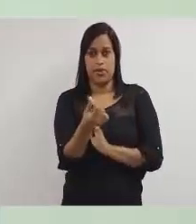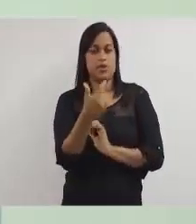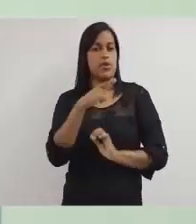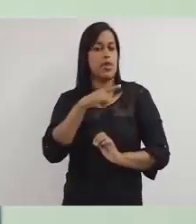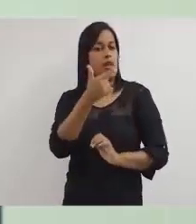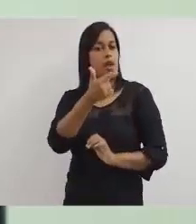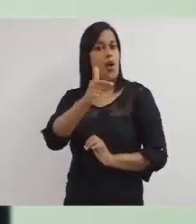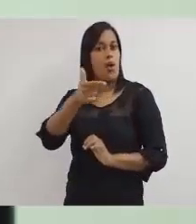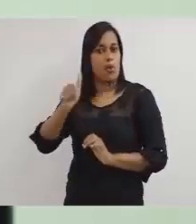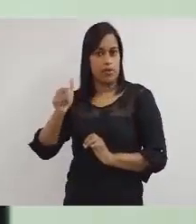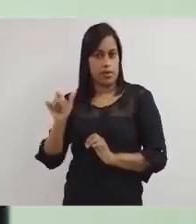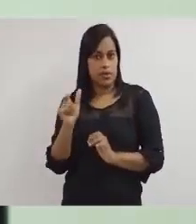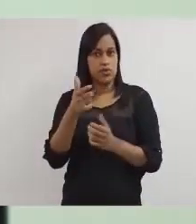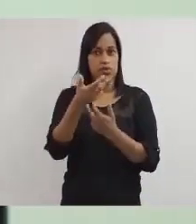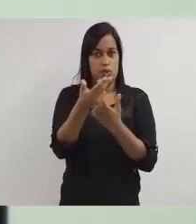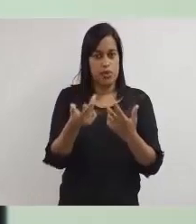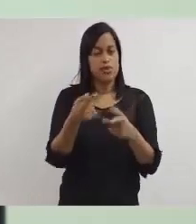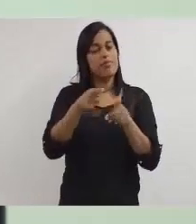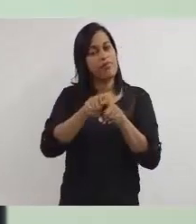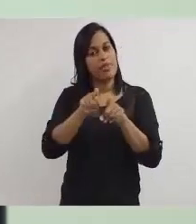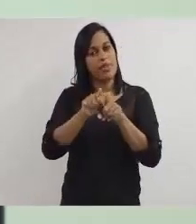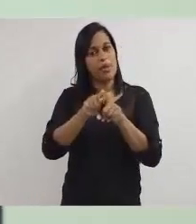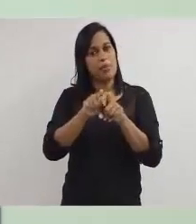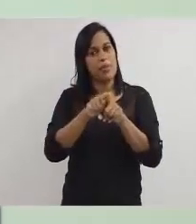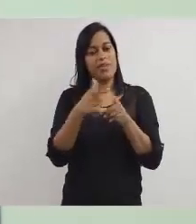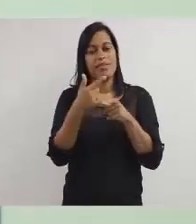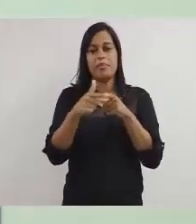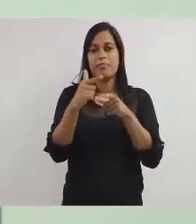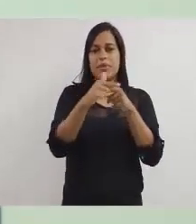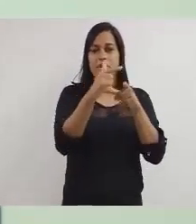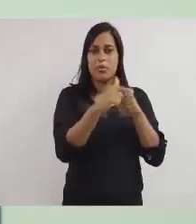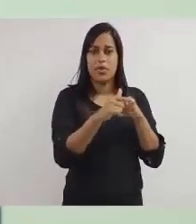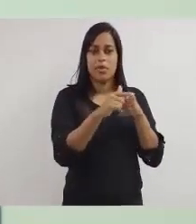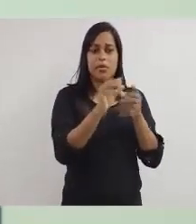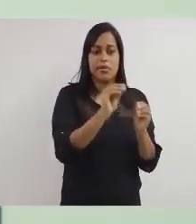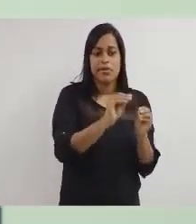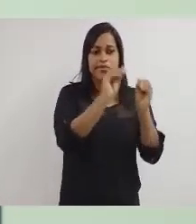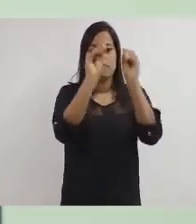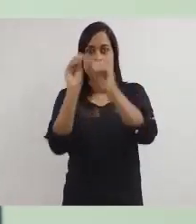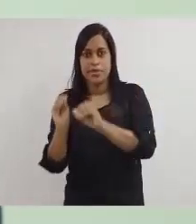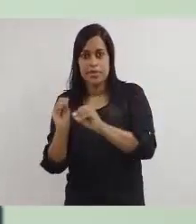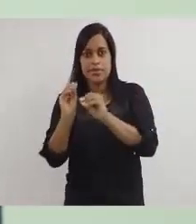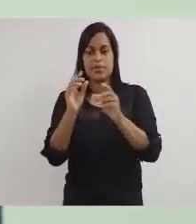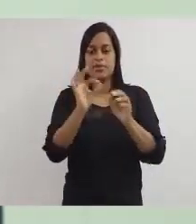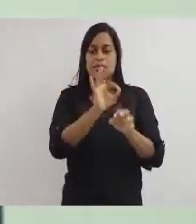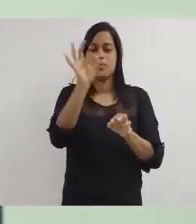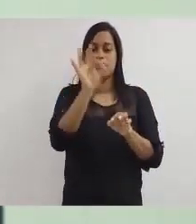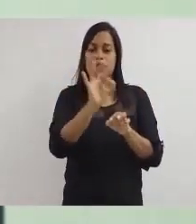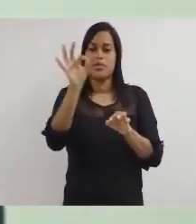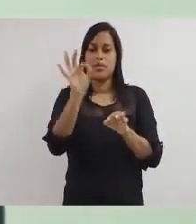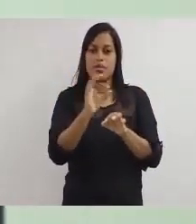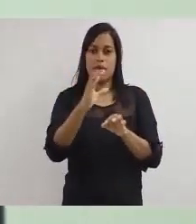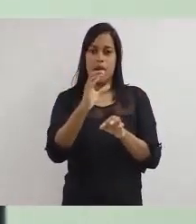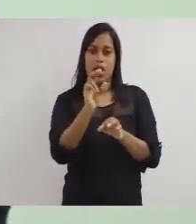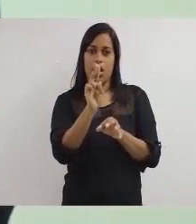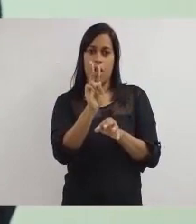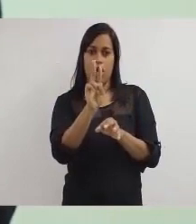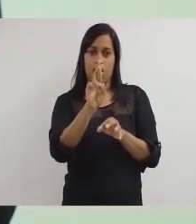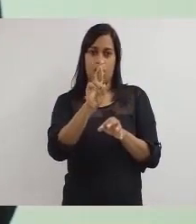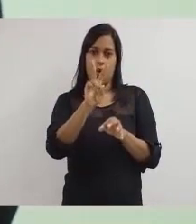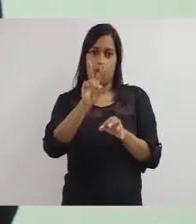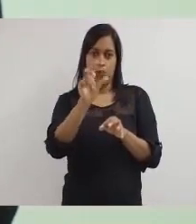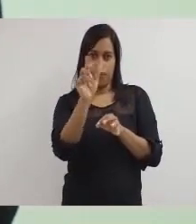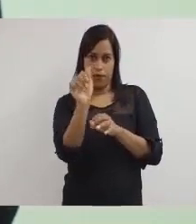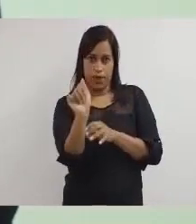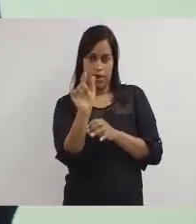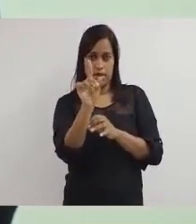essas variáveis vão fazer com que haja um deslocamento da curva de demanda. Essa curva